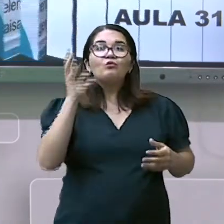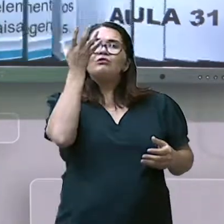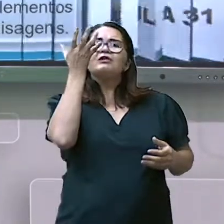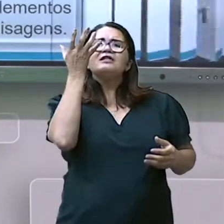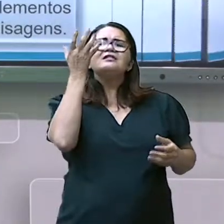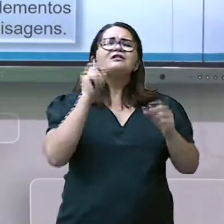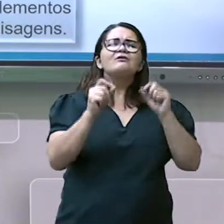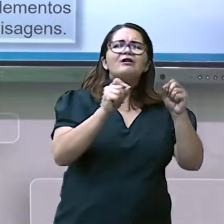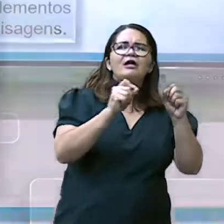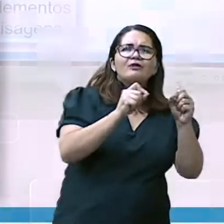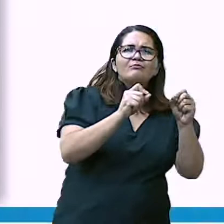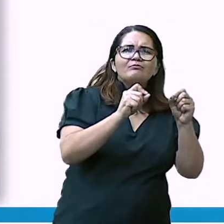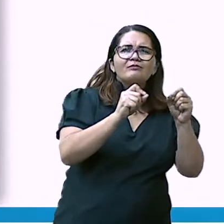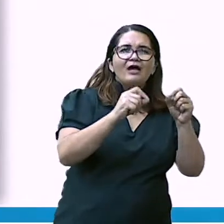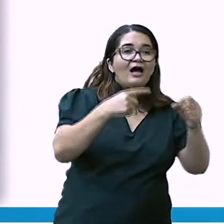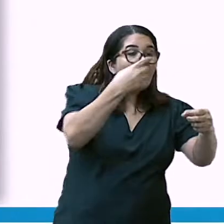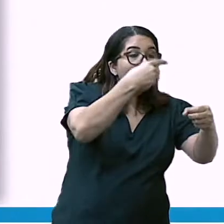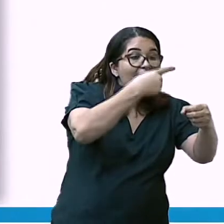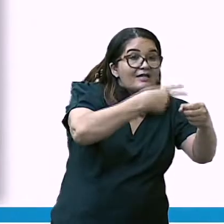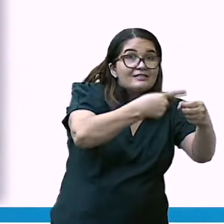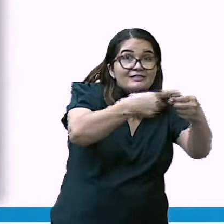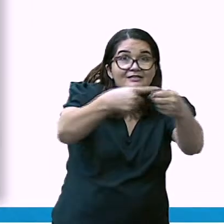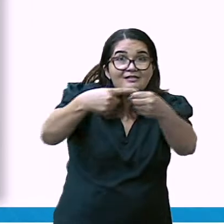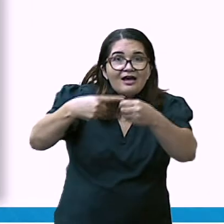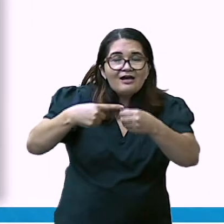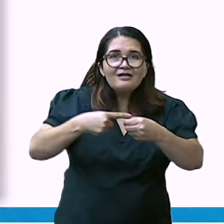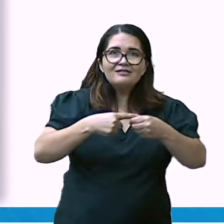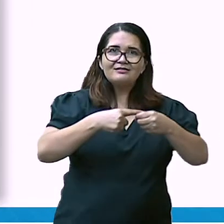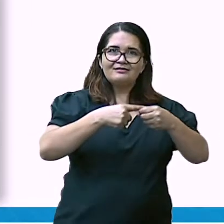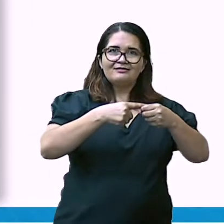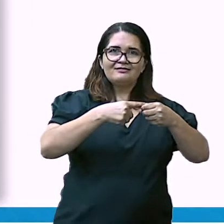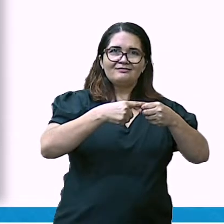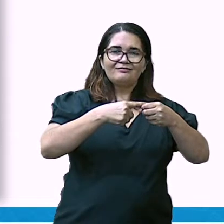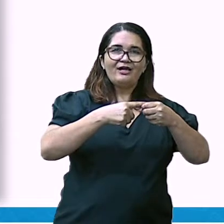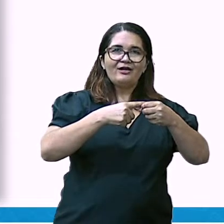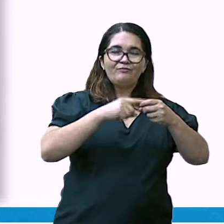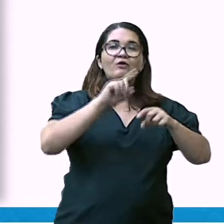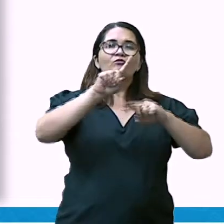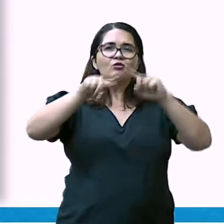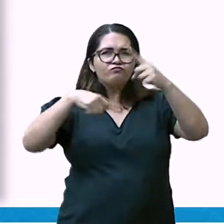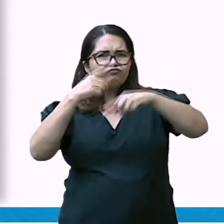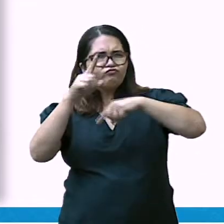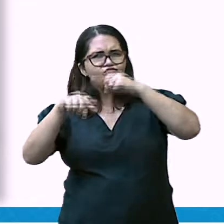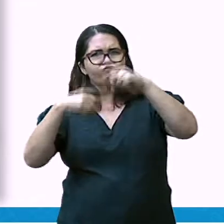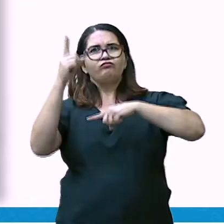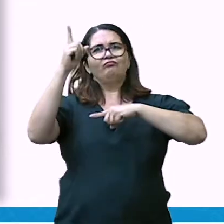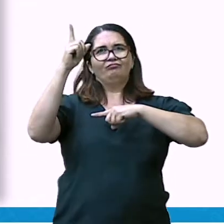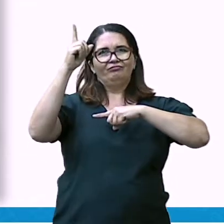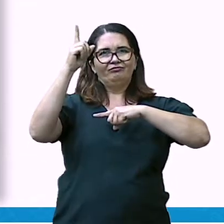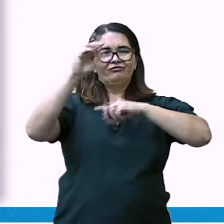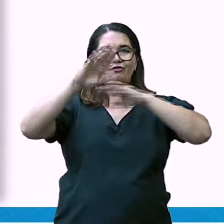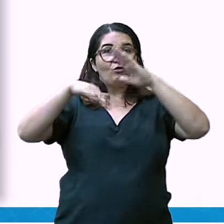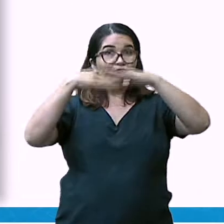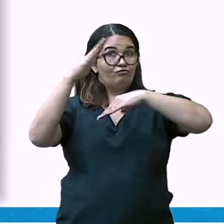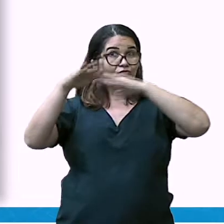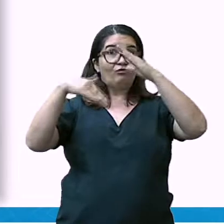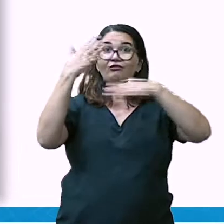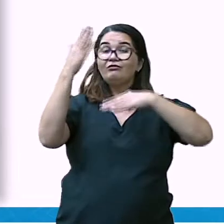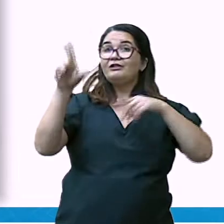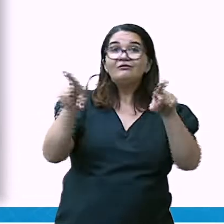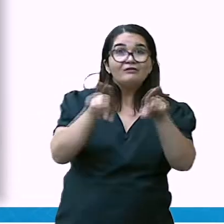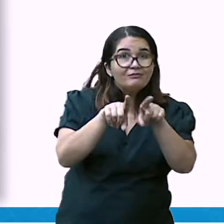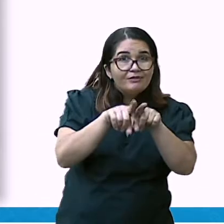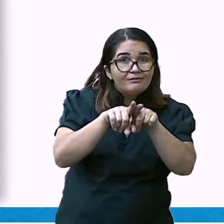as cidades também passaram por muitas transformações. Desde os tempos